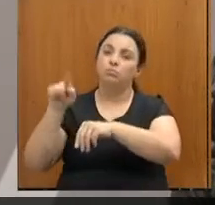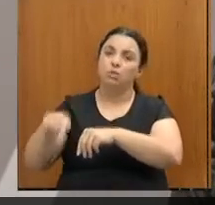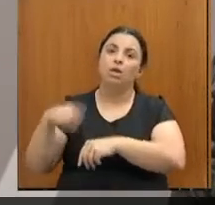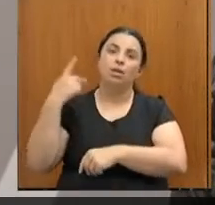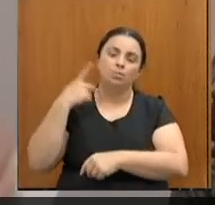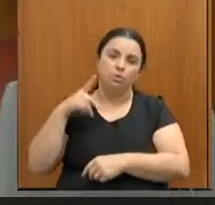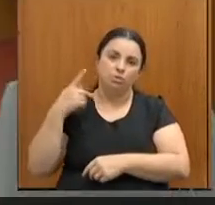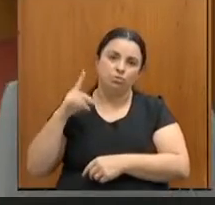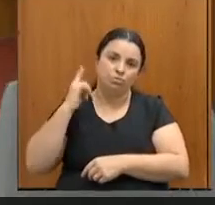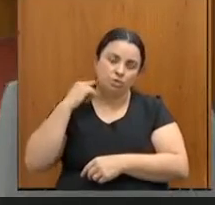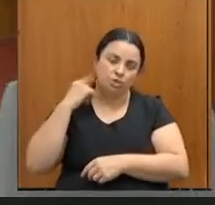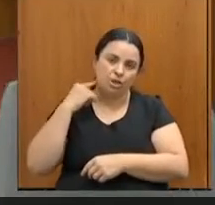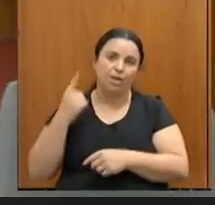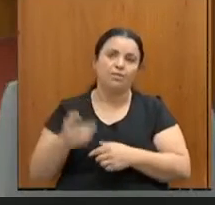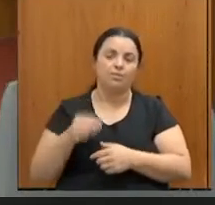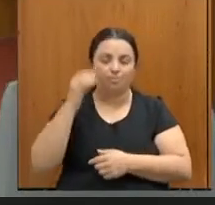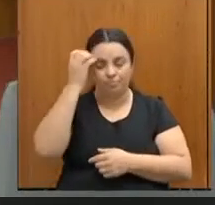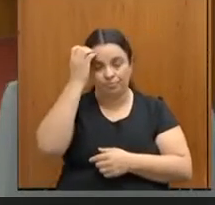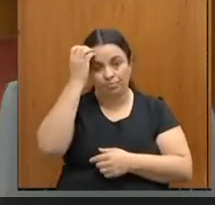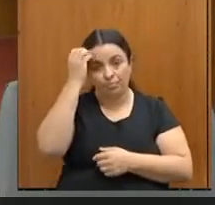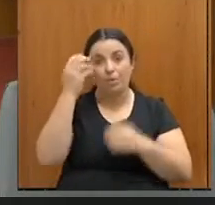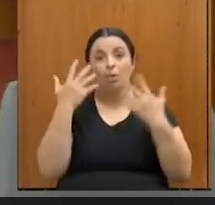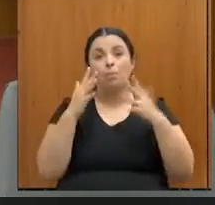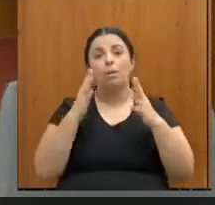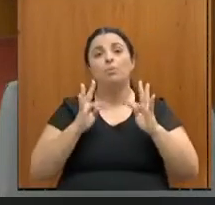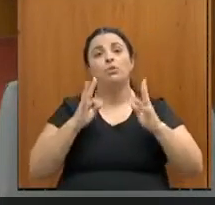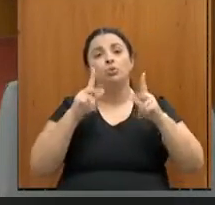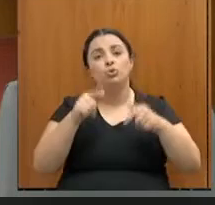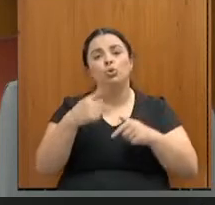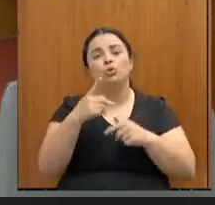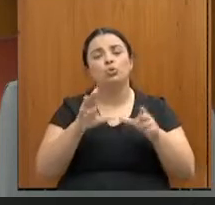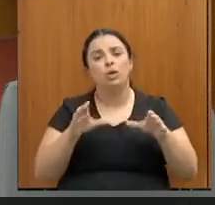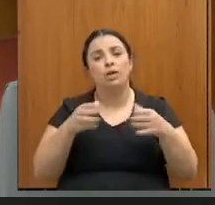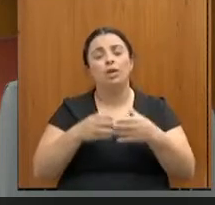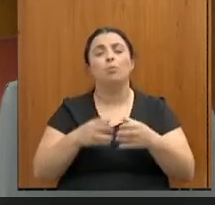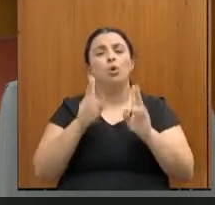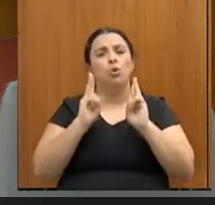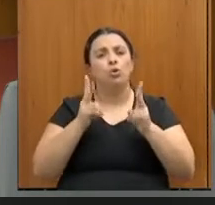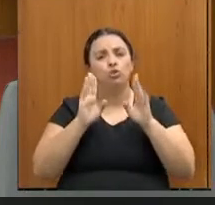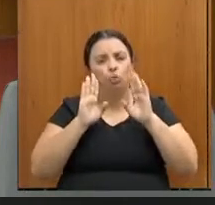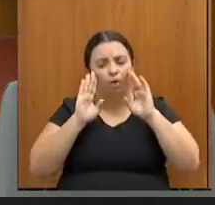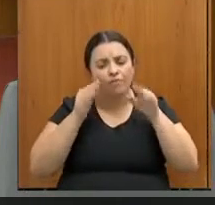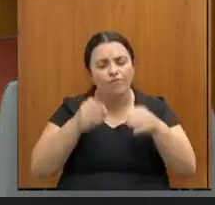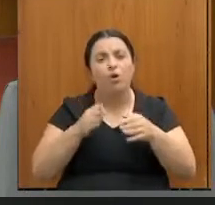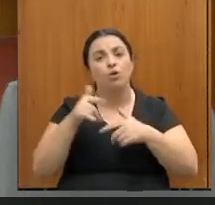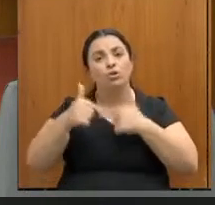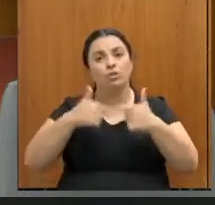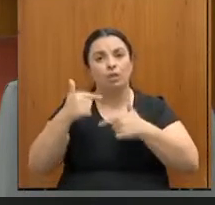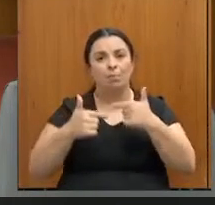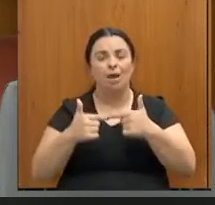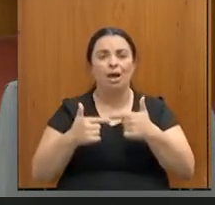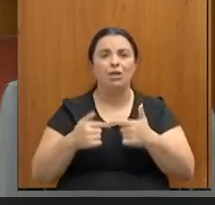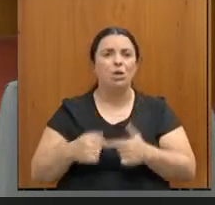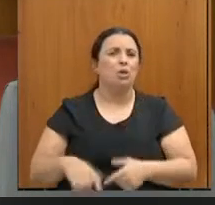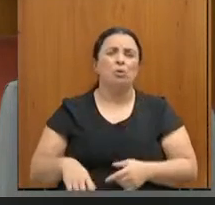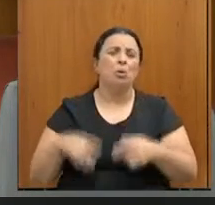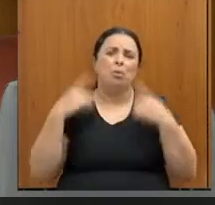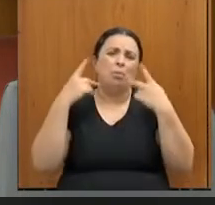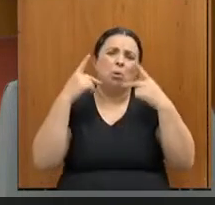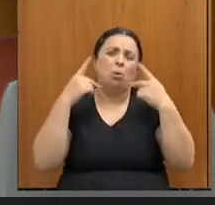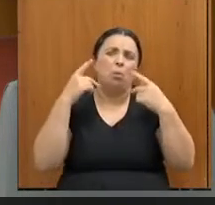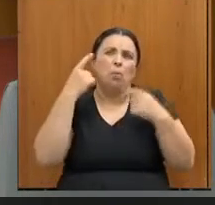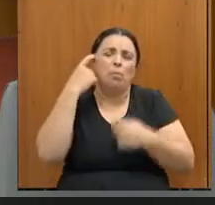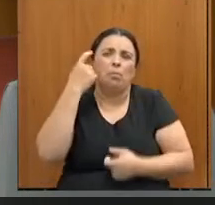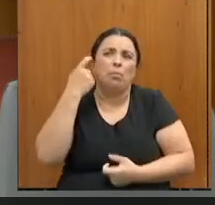todas as autarquias parabéns a toda equipe vocês continuem com esse foco Não se preocupe em com marketeiros